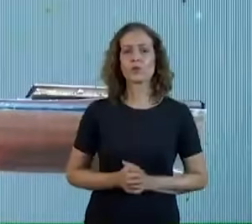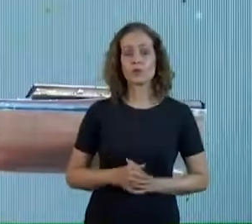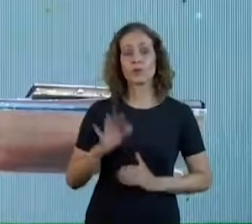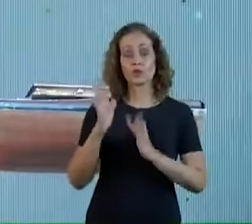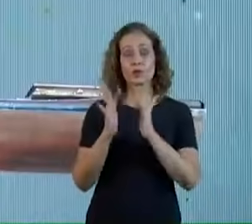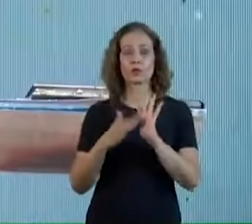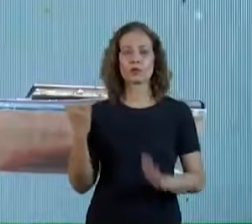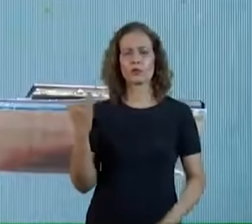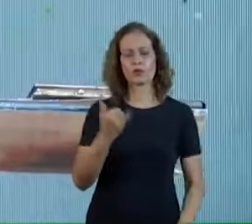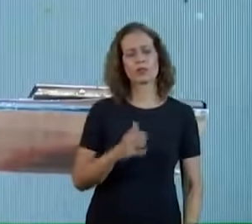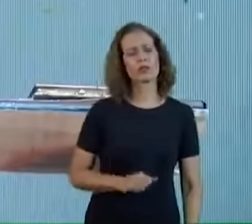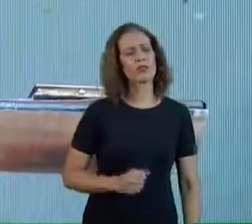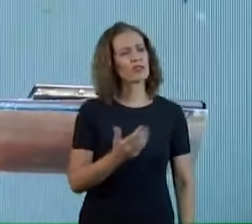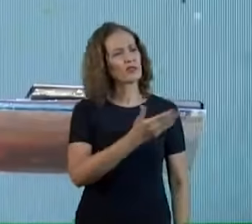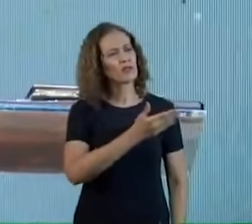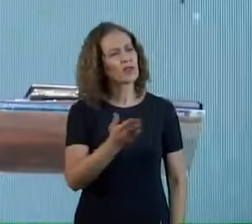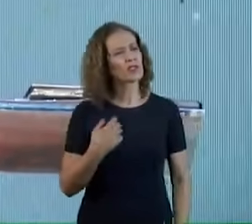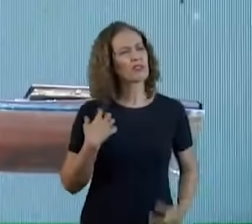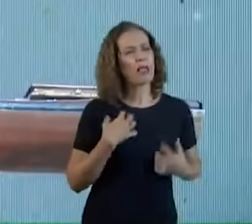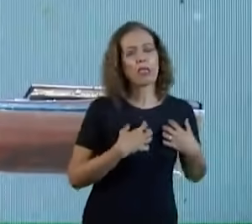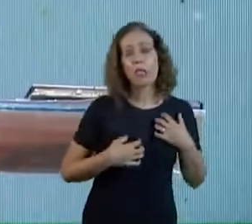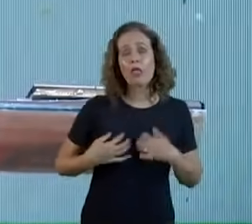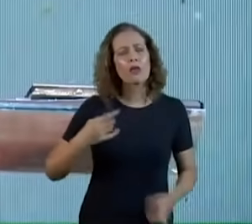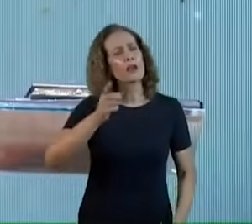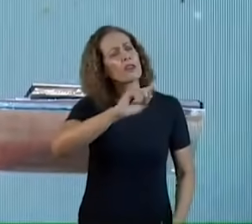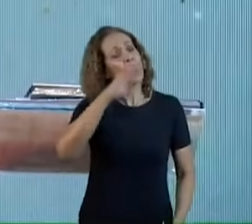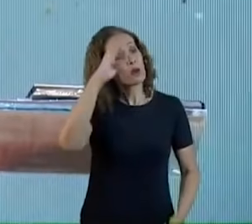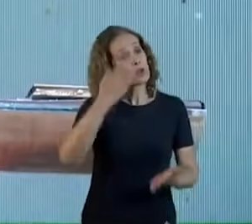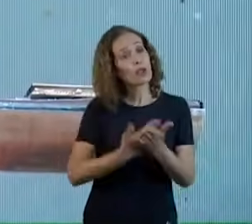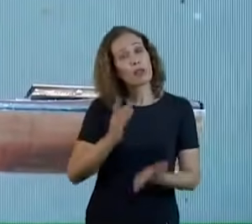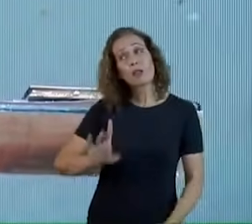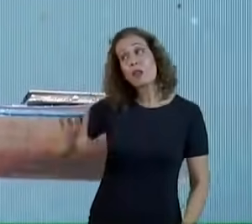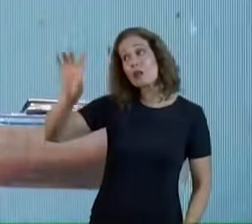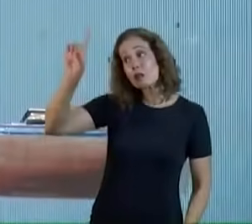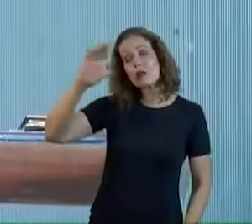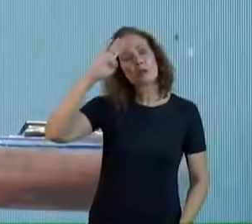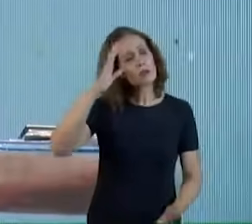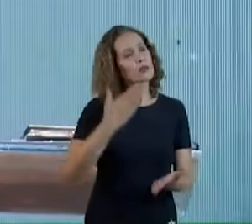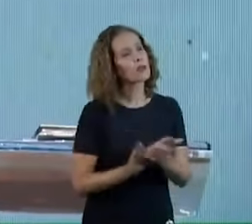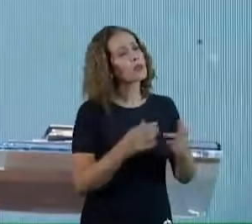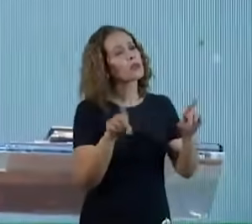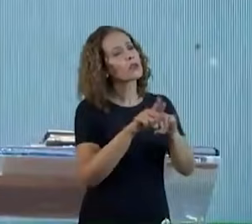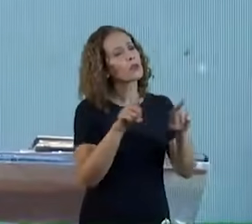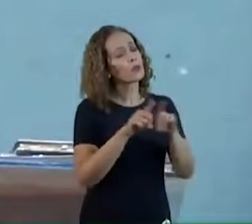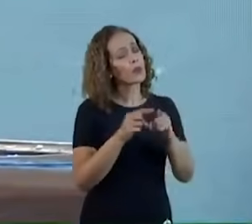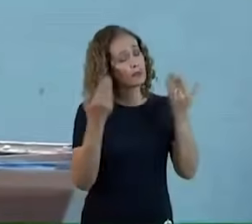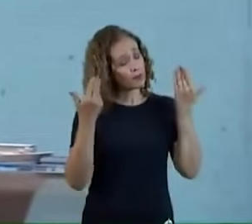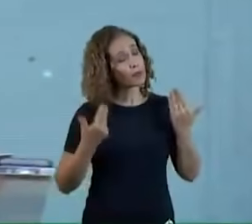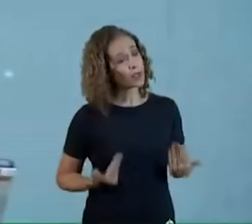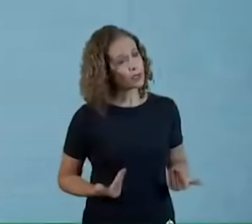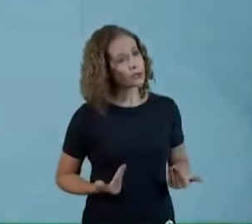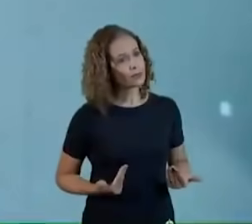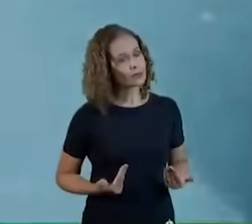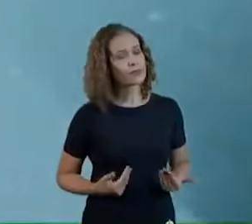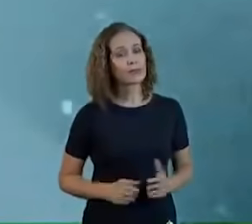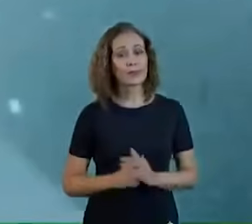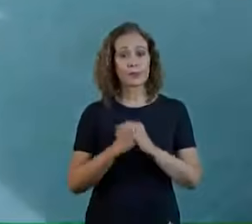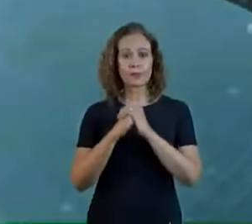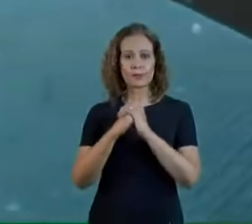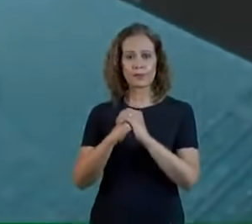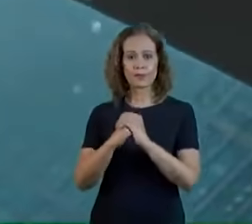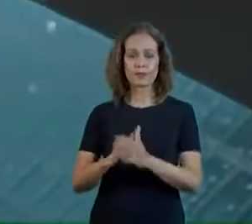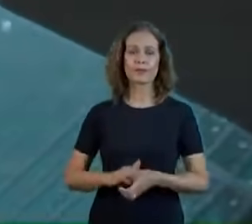perturbe o coração de vocês. Creiam em Deus, creia também em mim.